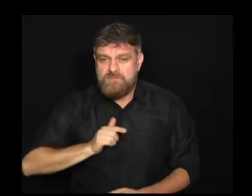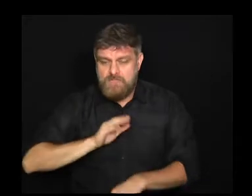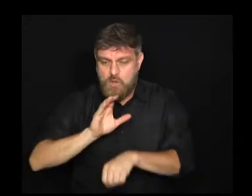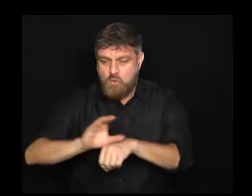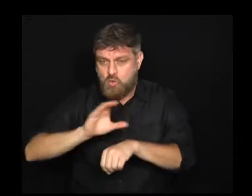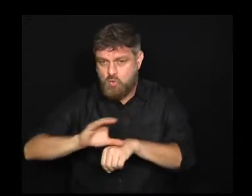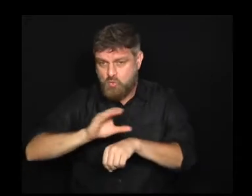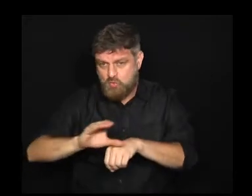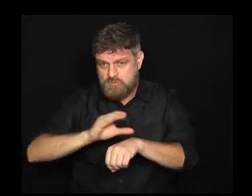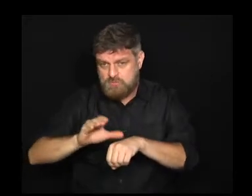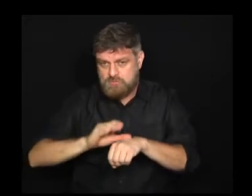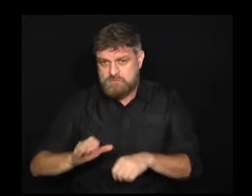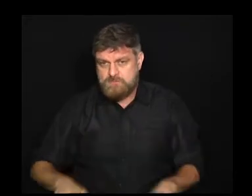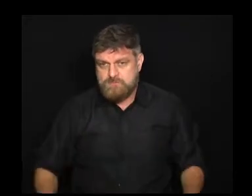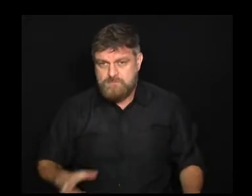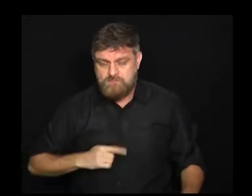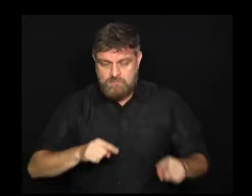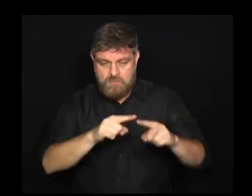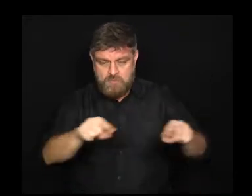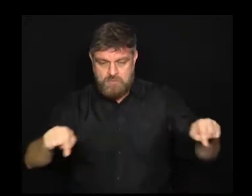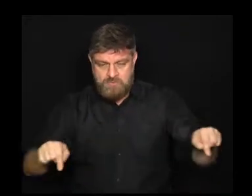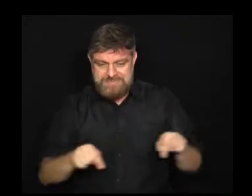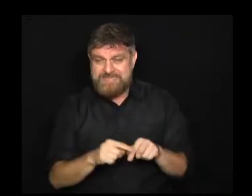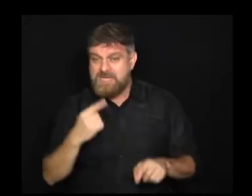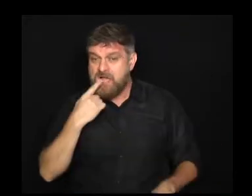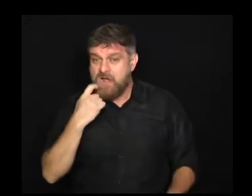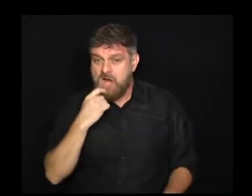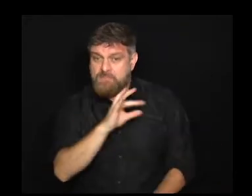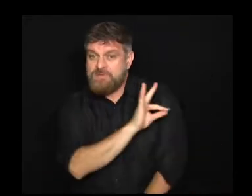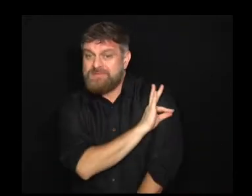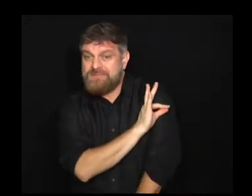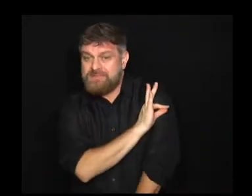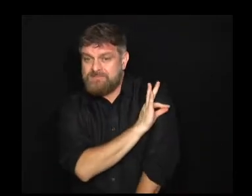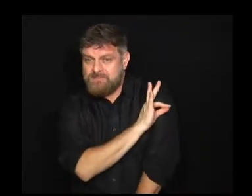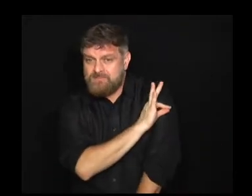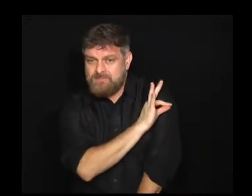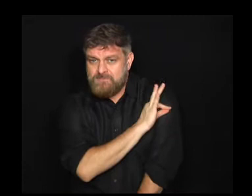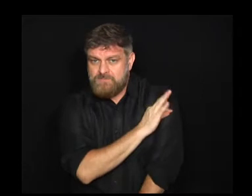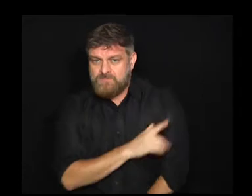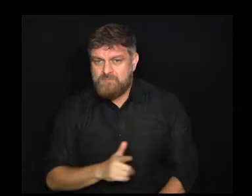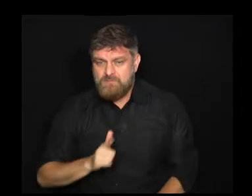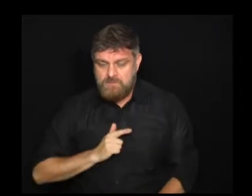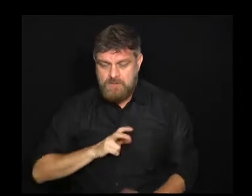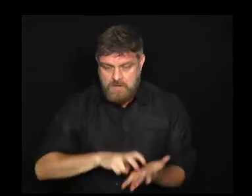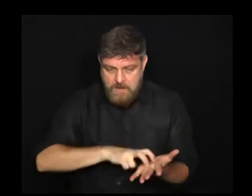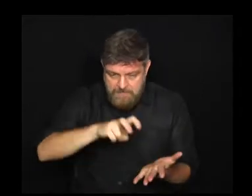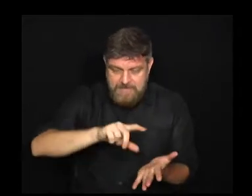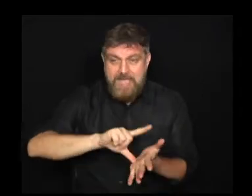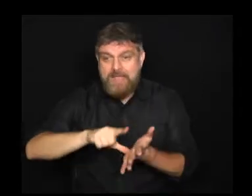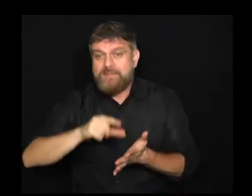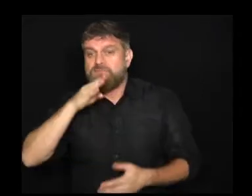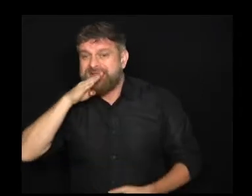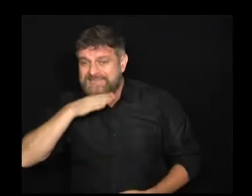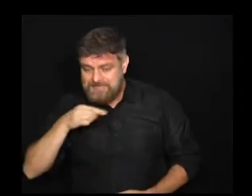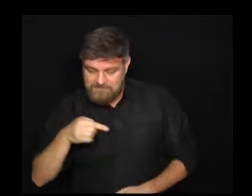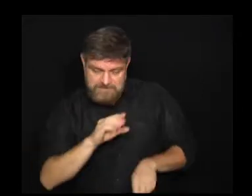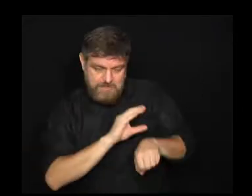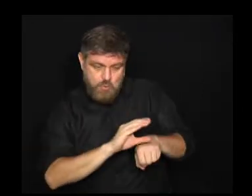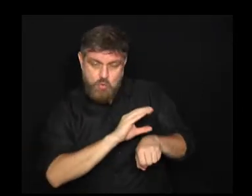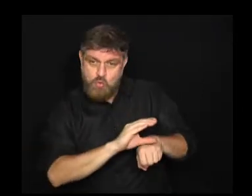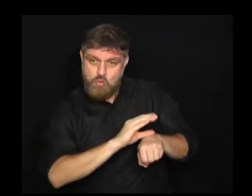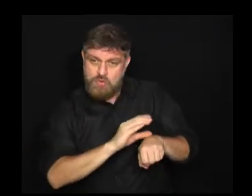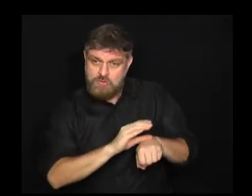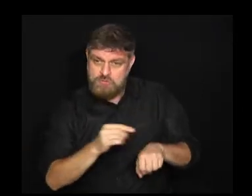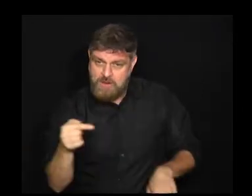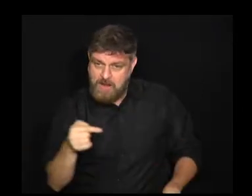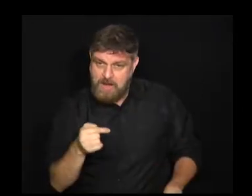capacitação no Salão Vermelho, em 2 períodos, na parte da manhã e na parte da tarde. Isso